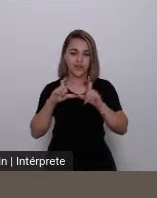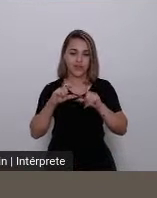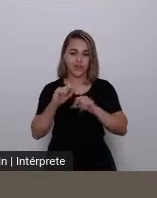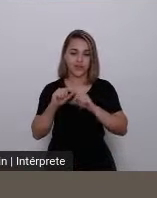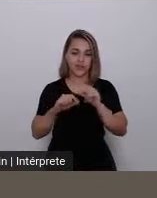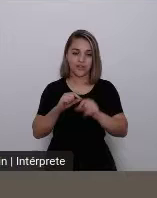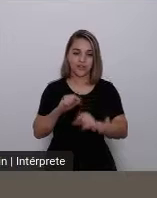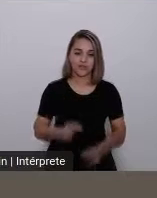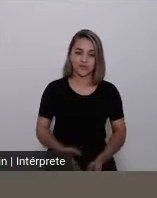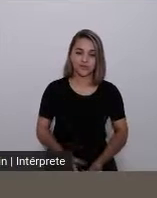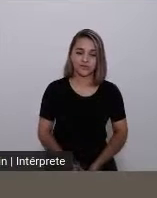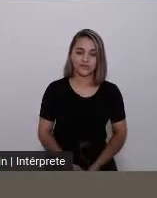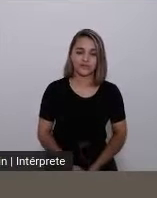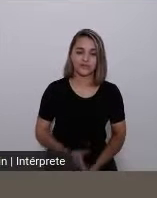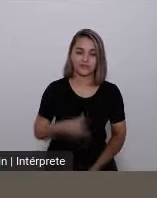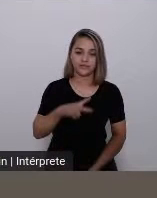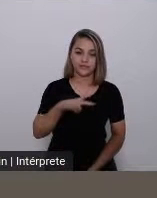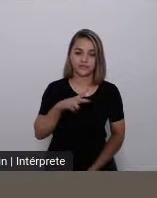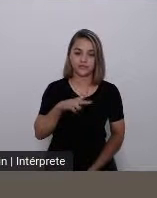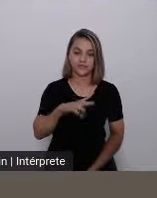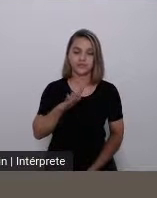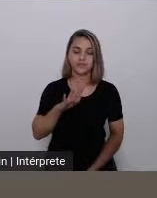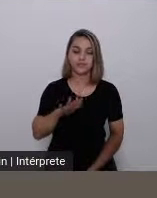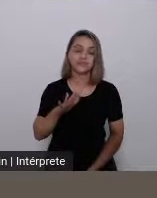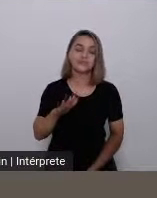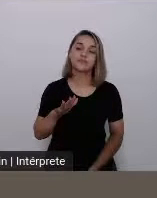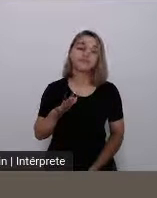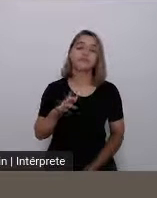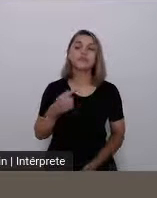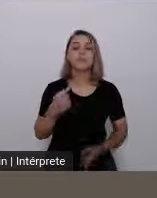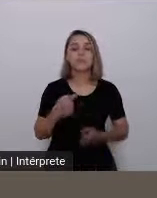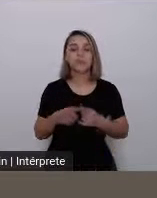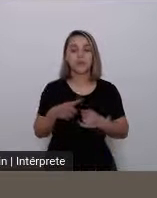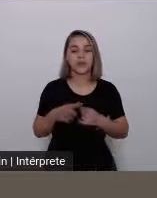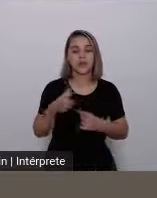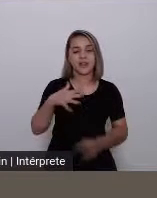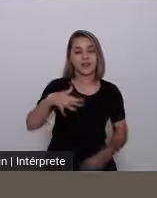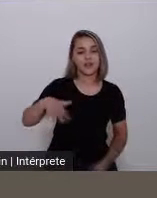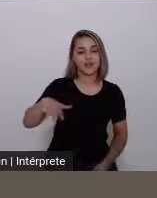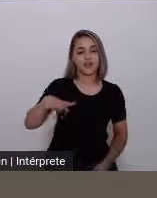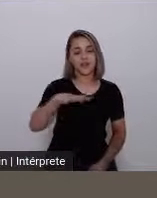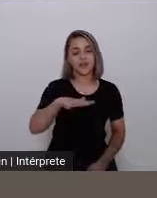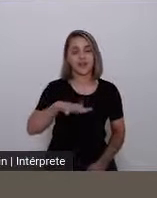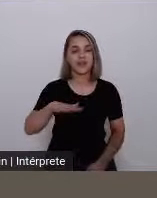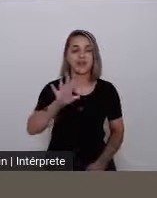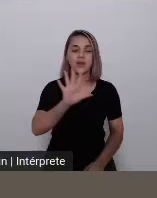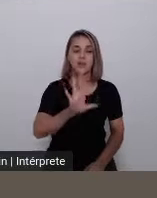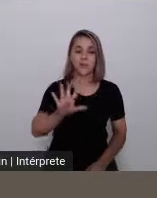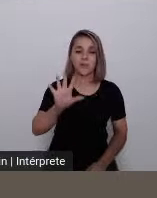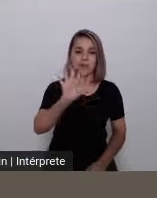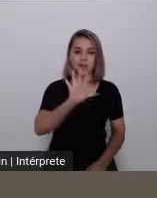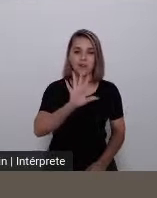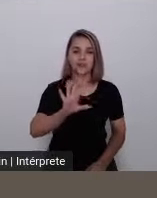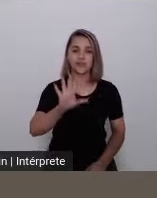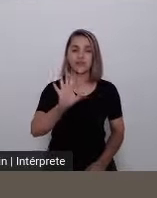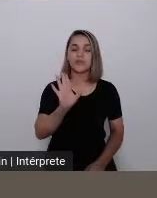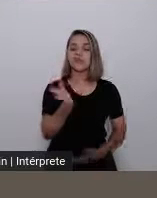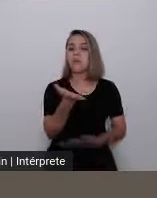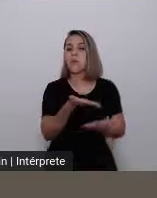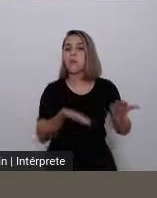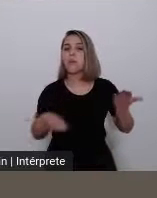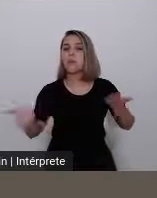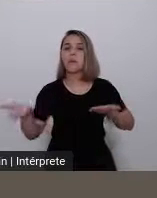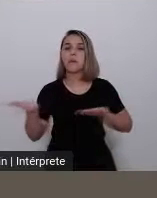consumo no âmbito privado, mas ele se dava também no âmbito das imagens de circulação pública,